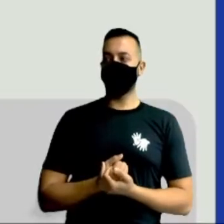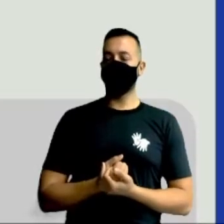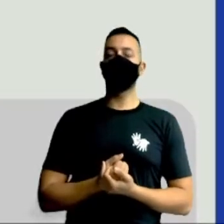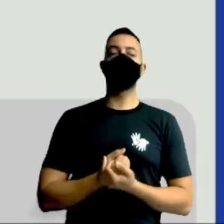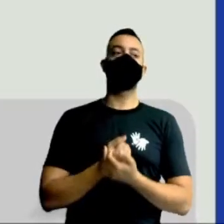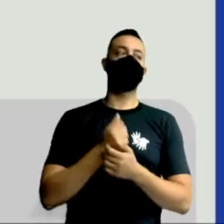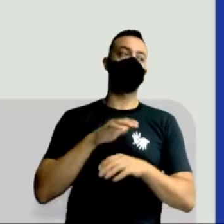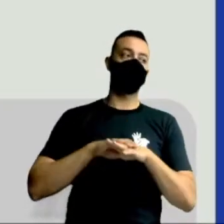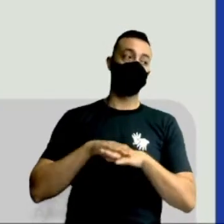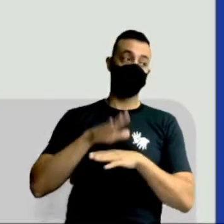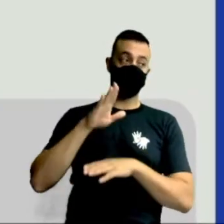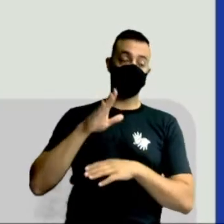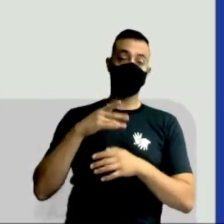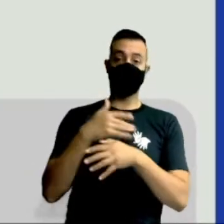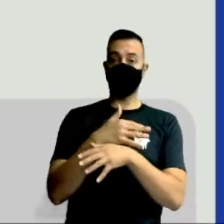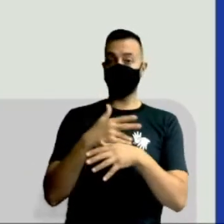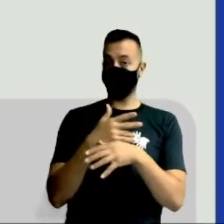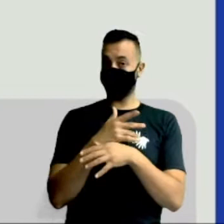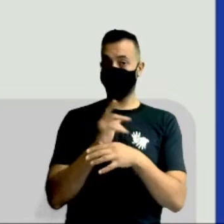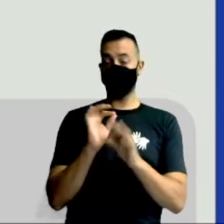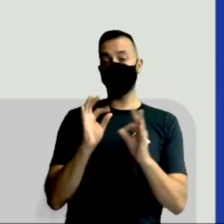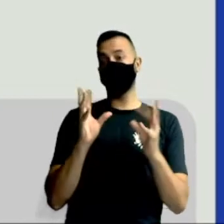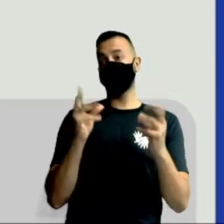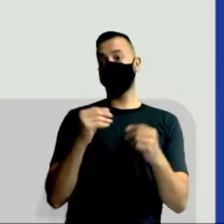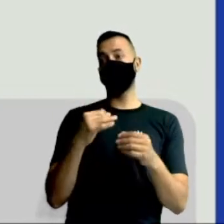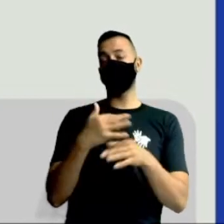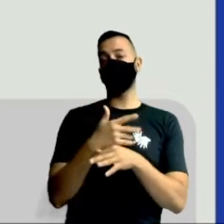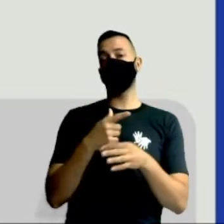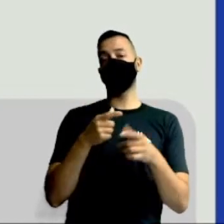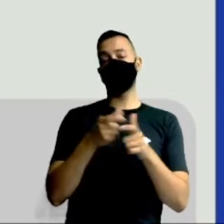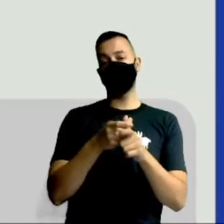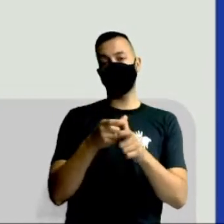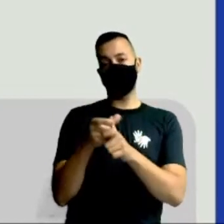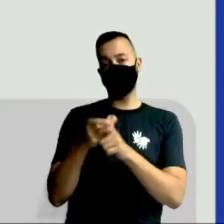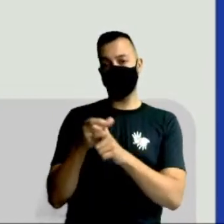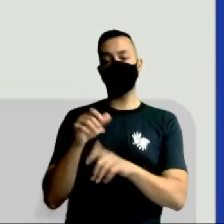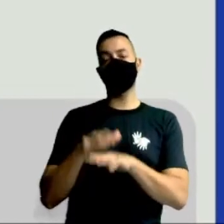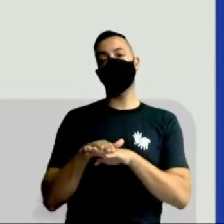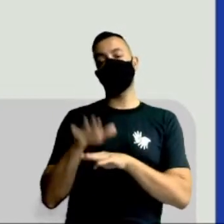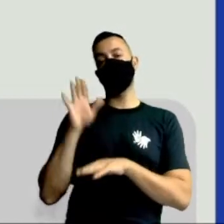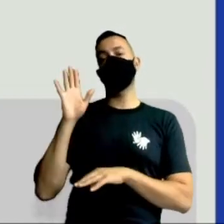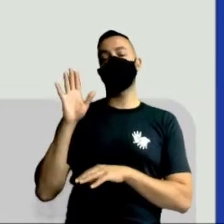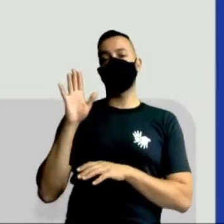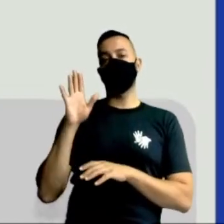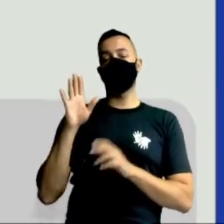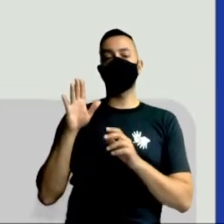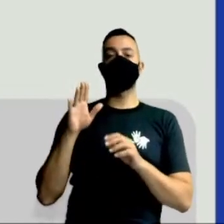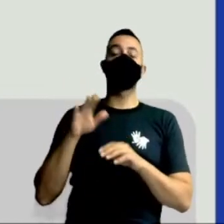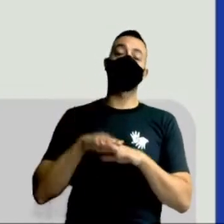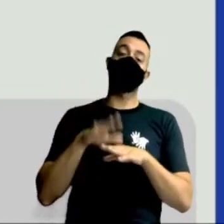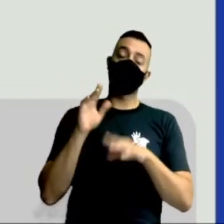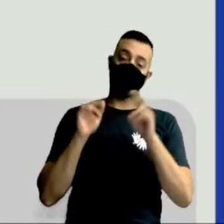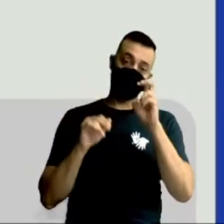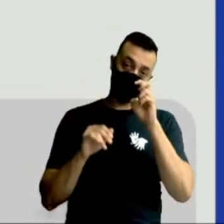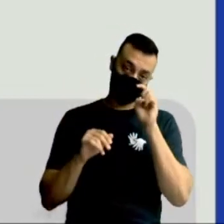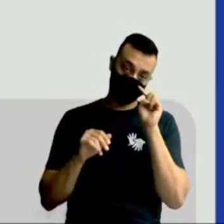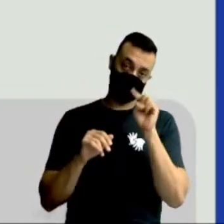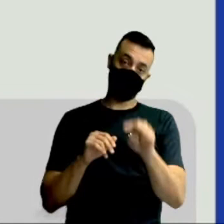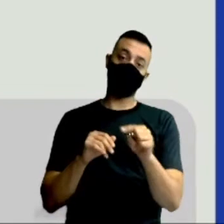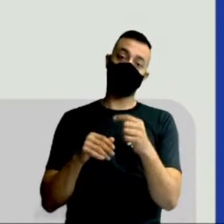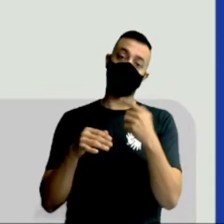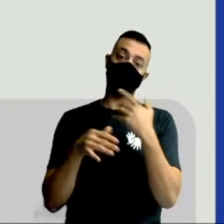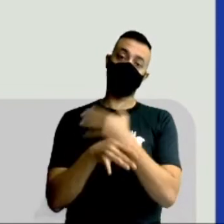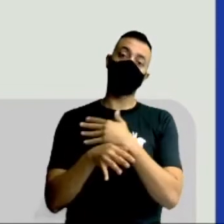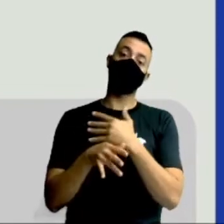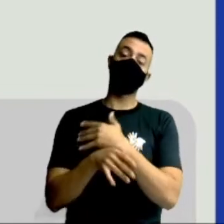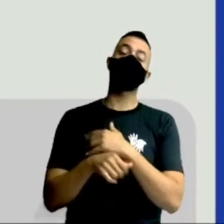A maioria das cidades do Brasil é considerada como cidade pequena, sendo mais de 5 mil as cidades que recebem